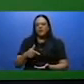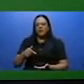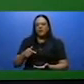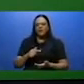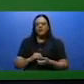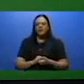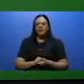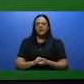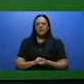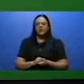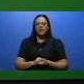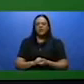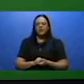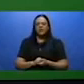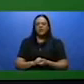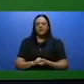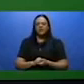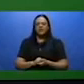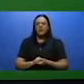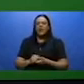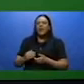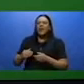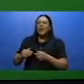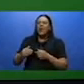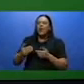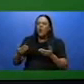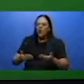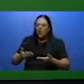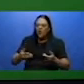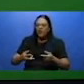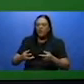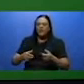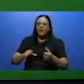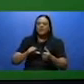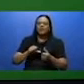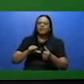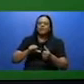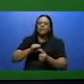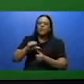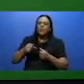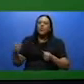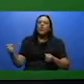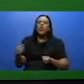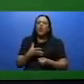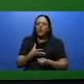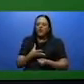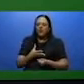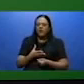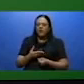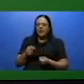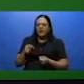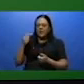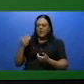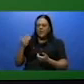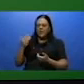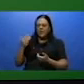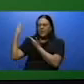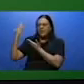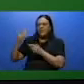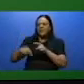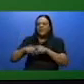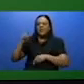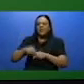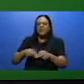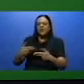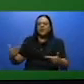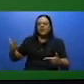Hoje até existe, mas eles já foram modernizados, né? Mas olha, antigamente, foram criados ou aperfeiçoados. Veja alguns deles, tá vendo